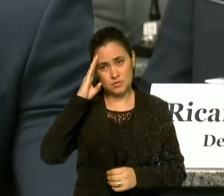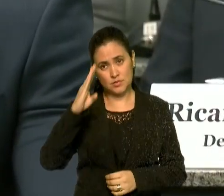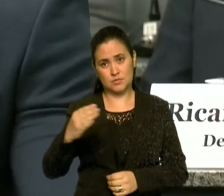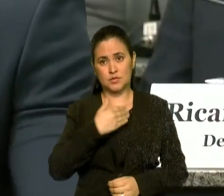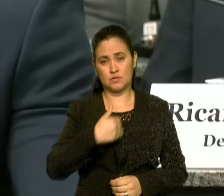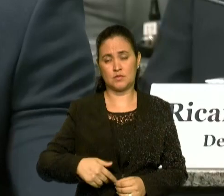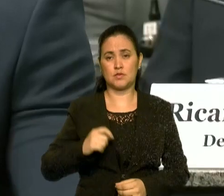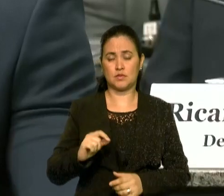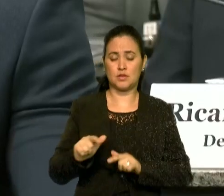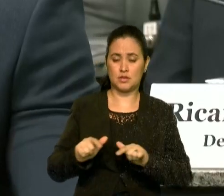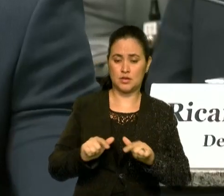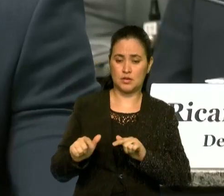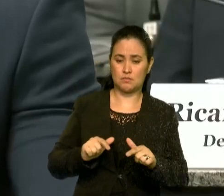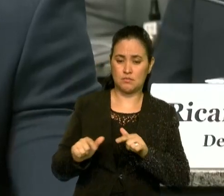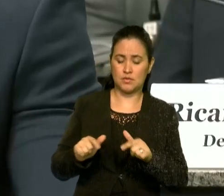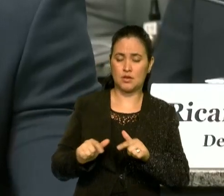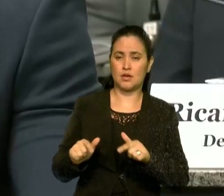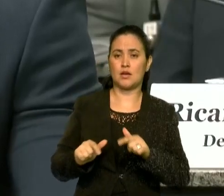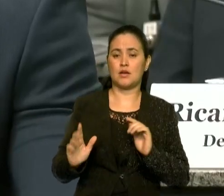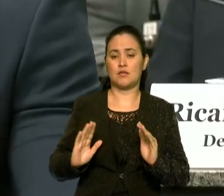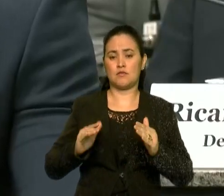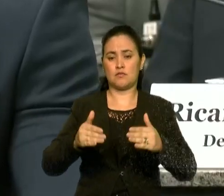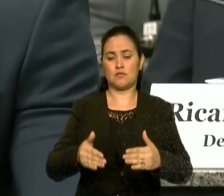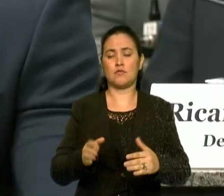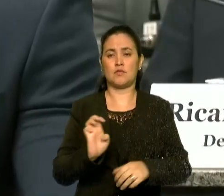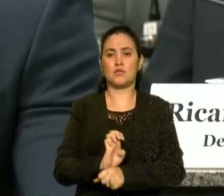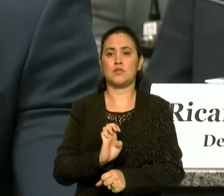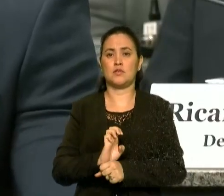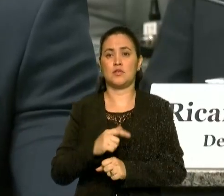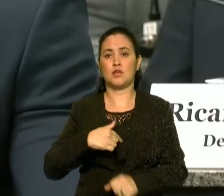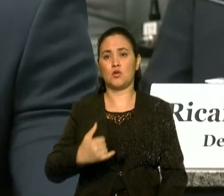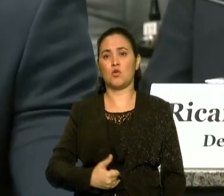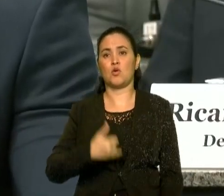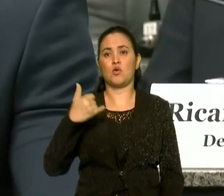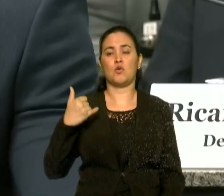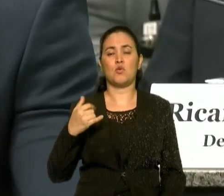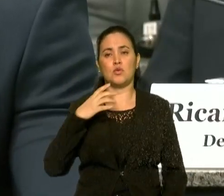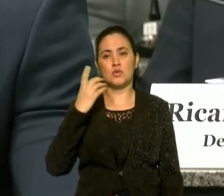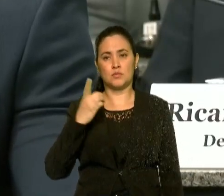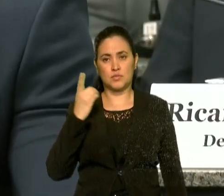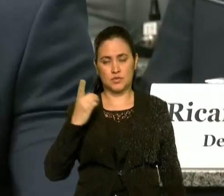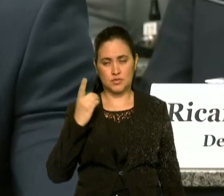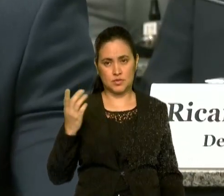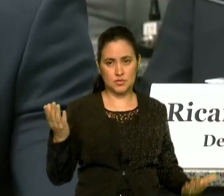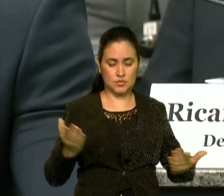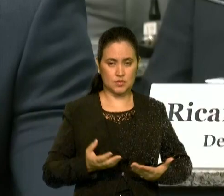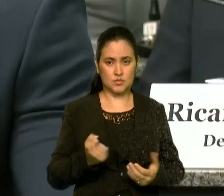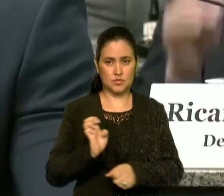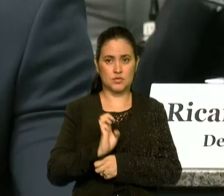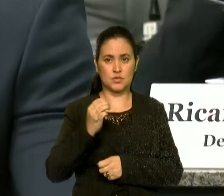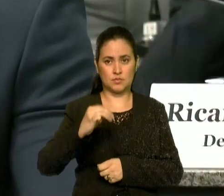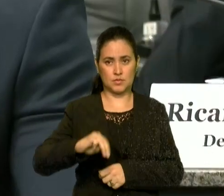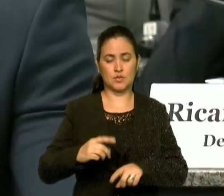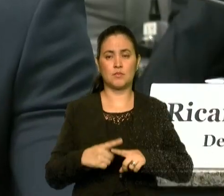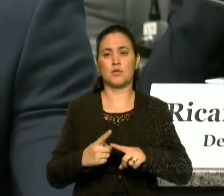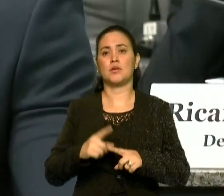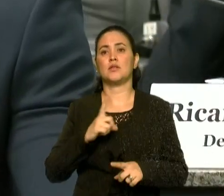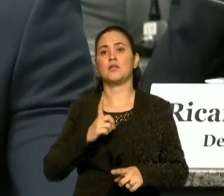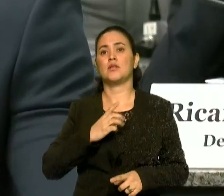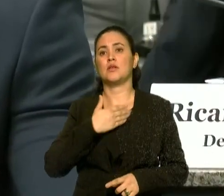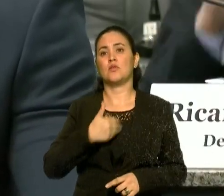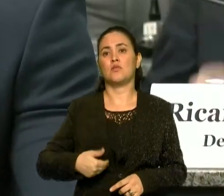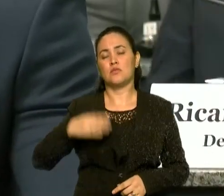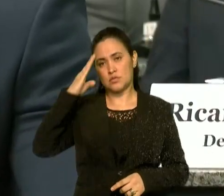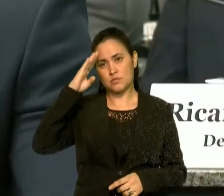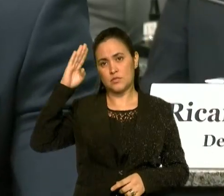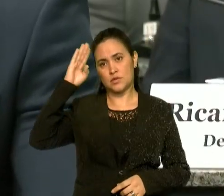tem trabalhado incansavelmente pelo estado. Me orgulho em ser deputado hoje no estado do Maranhão por ter um governador como Carlos Brandão à